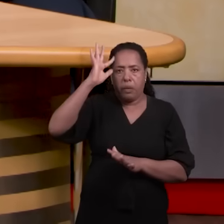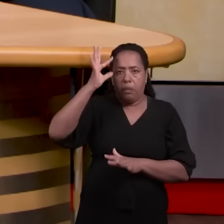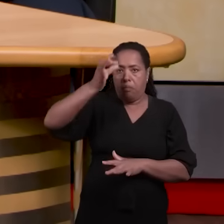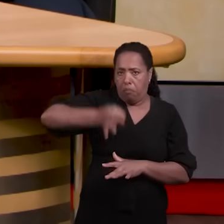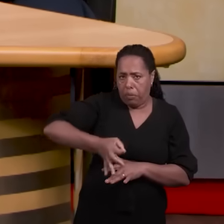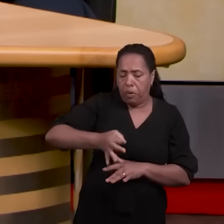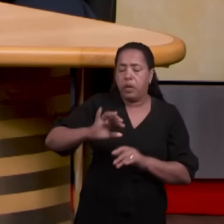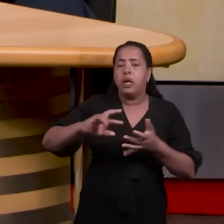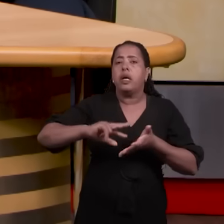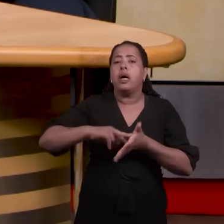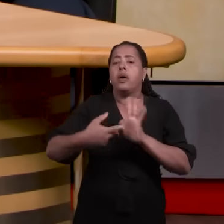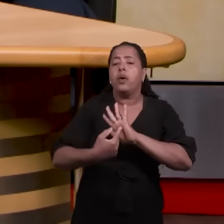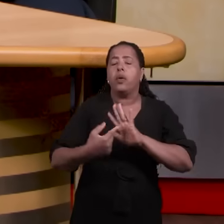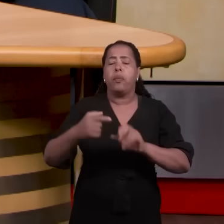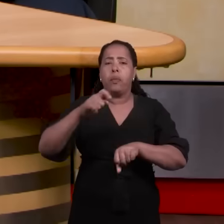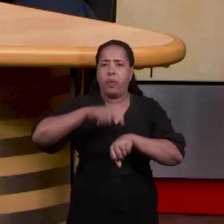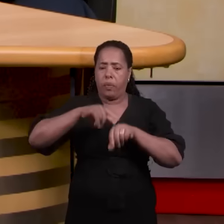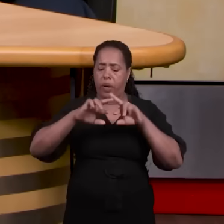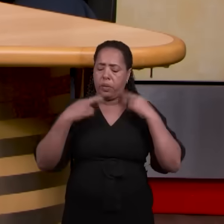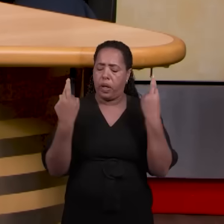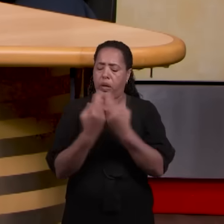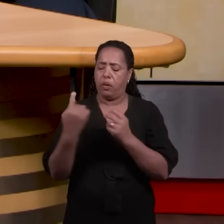quando você está numa reunião,